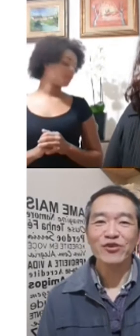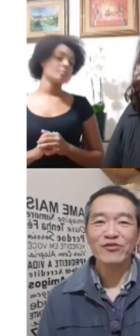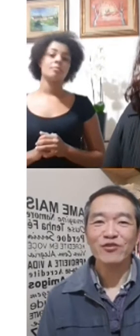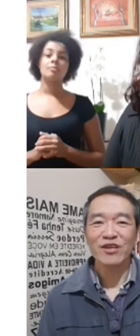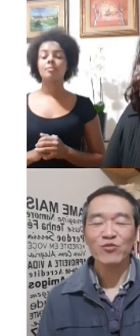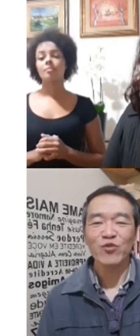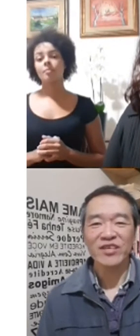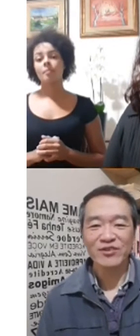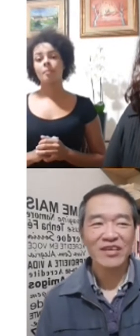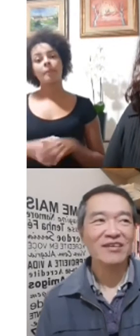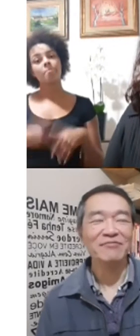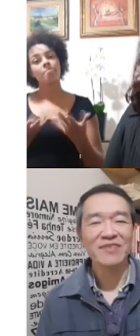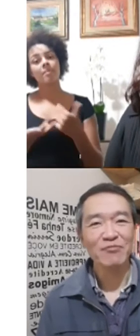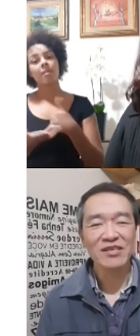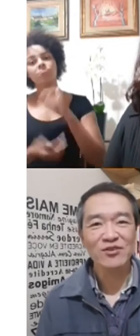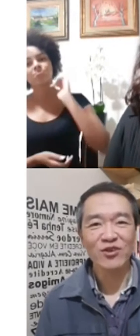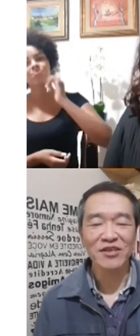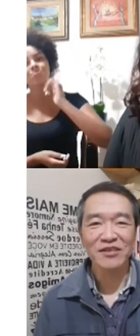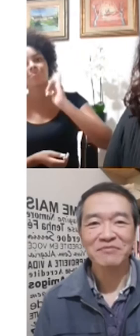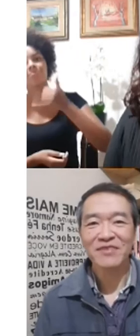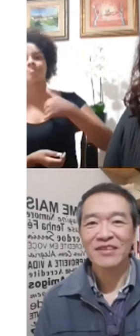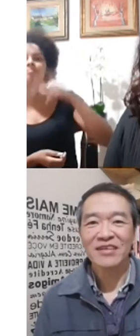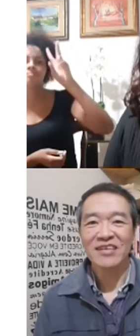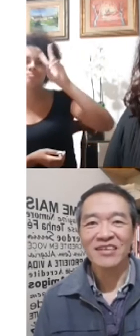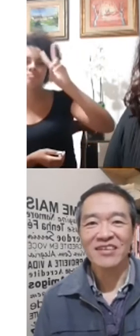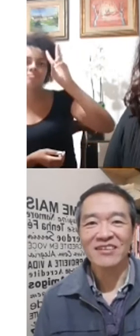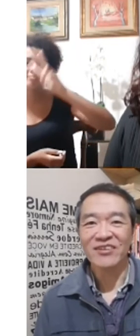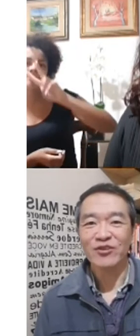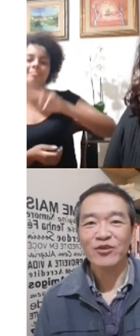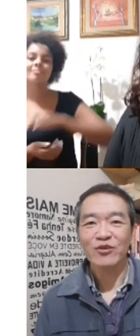É, eu vou contar um pouquinho da minha história, né?